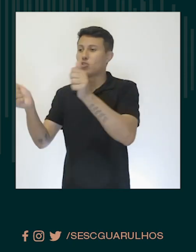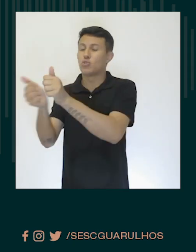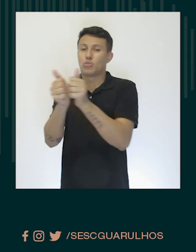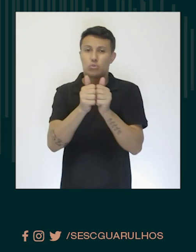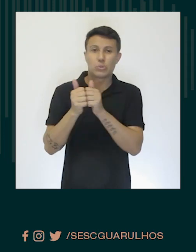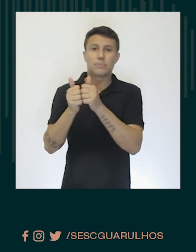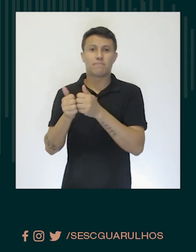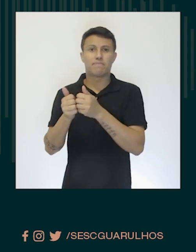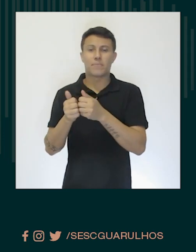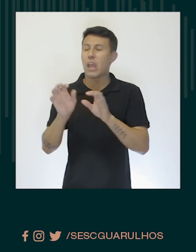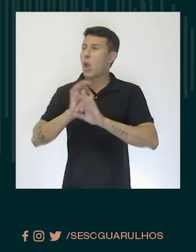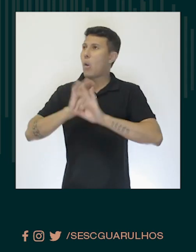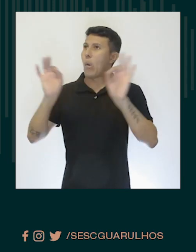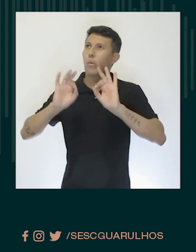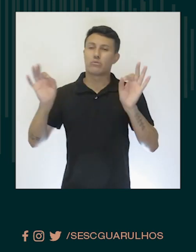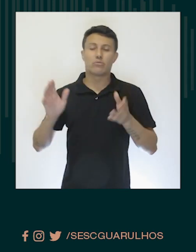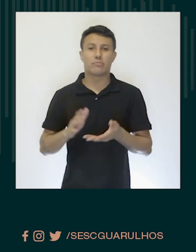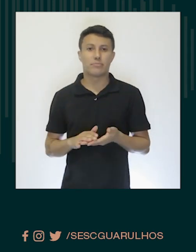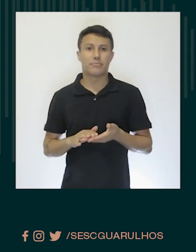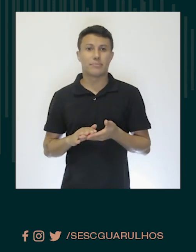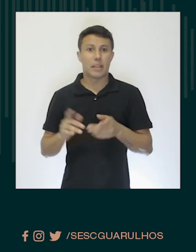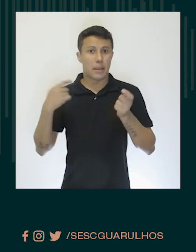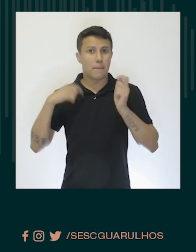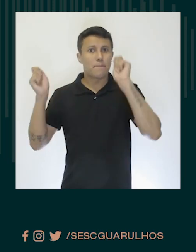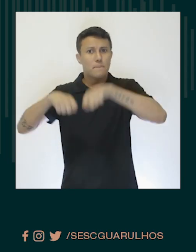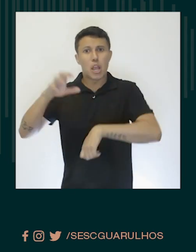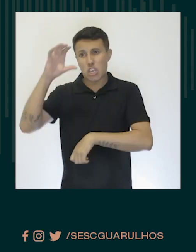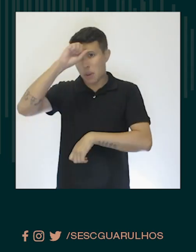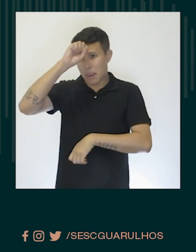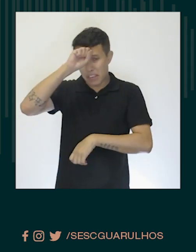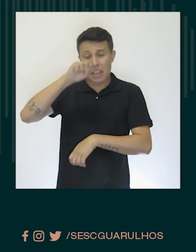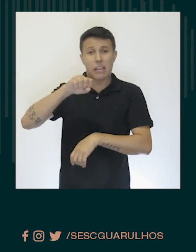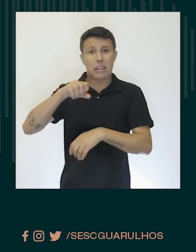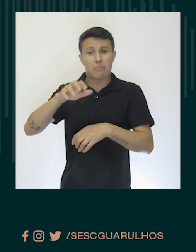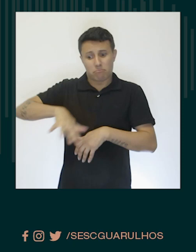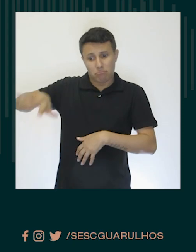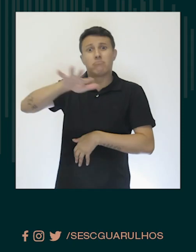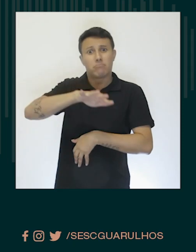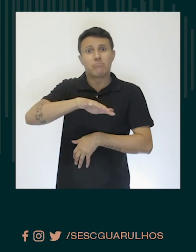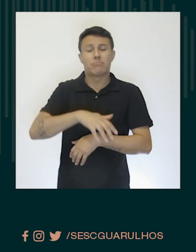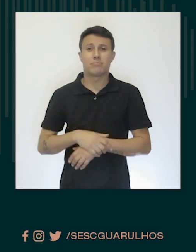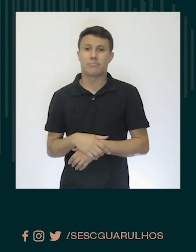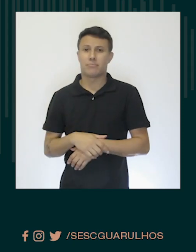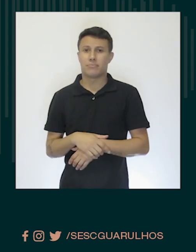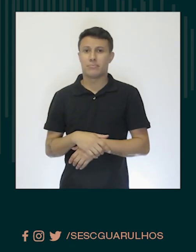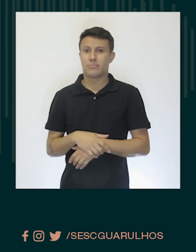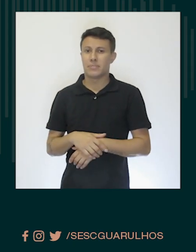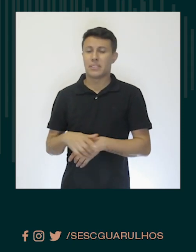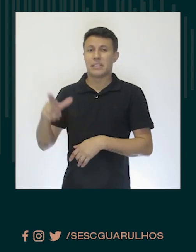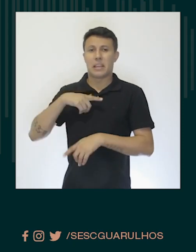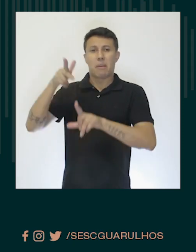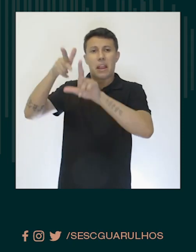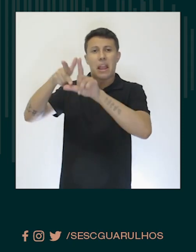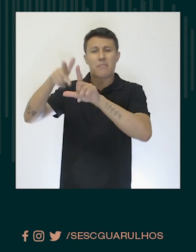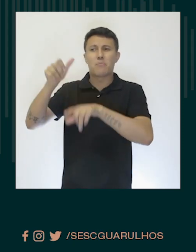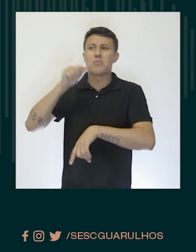são praticamente aulas também, e também se pode aprender muito com isso. Teve